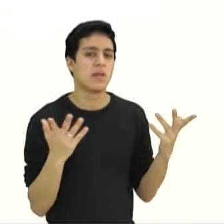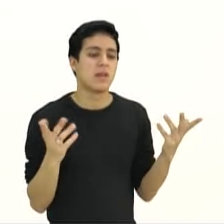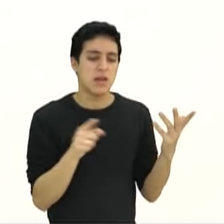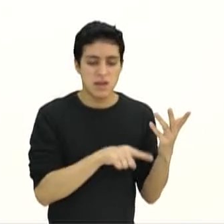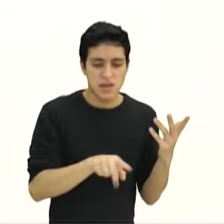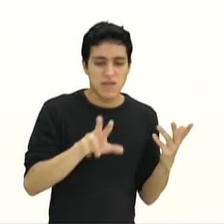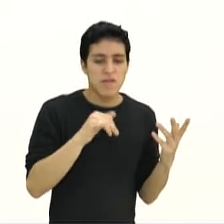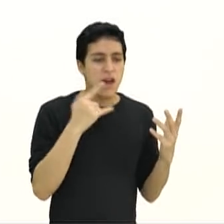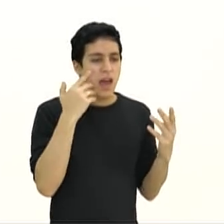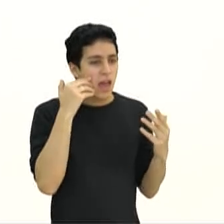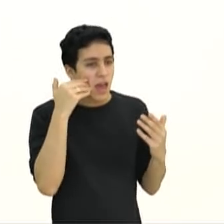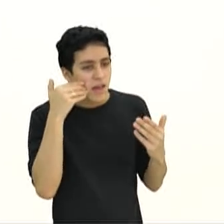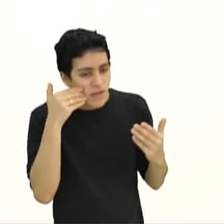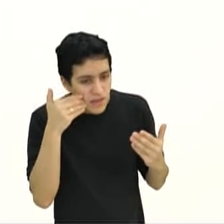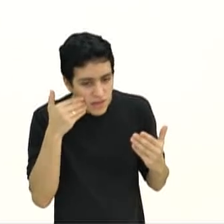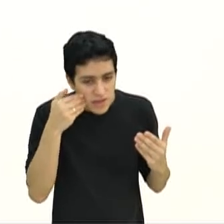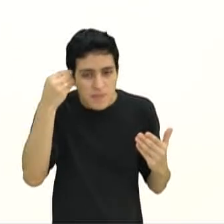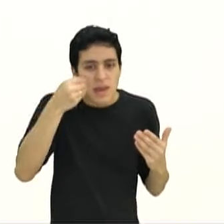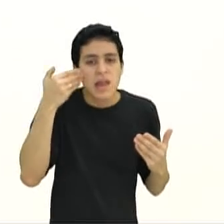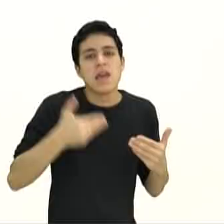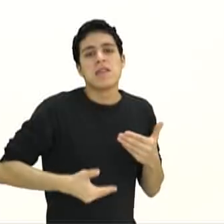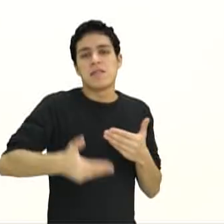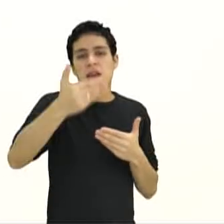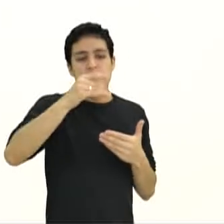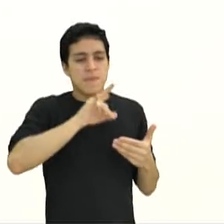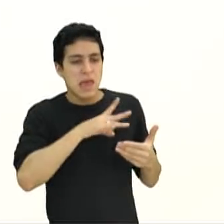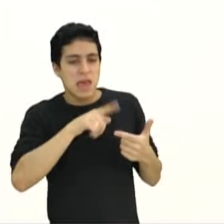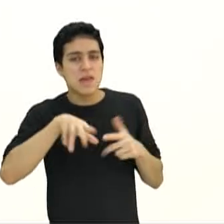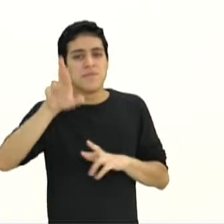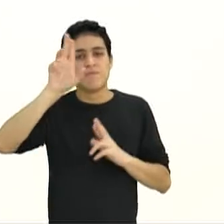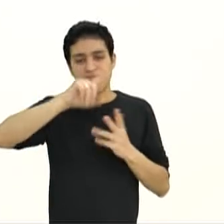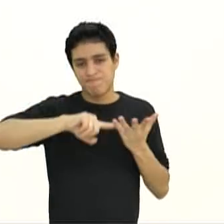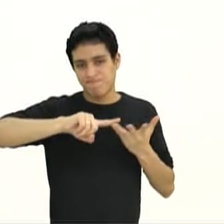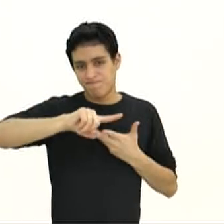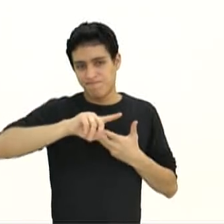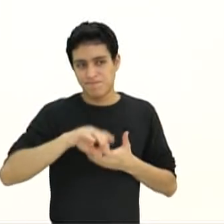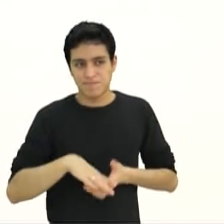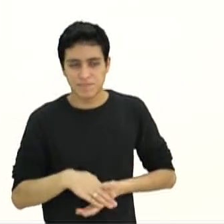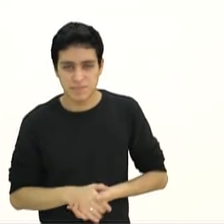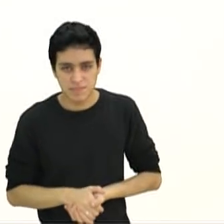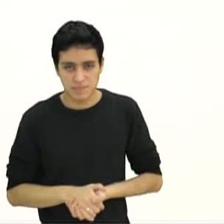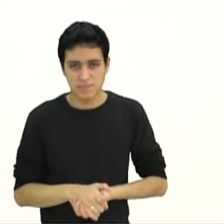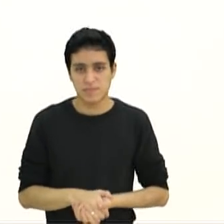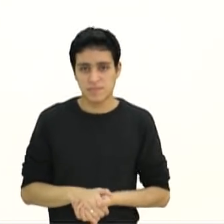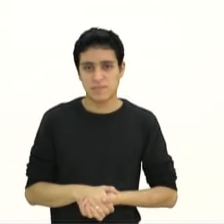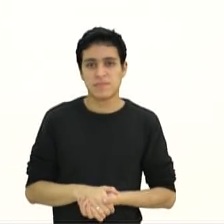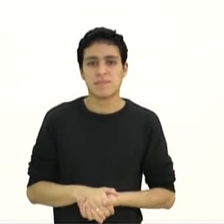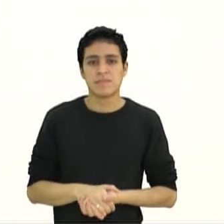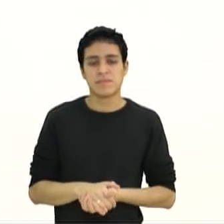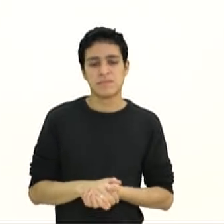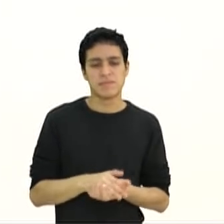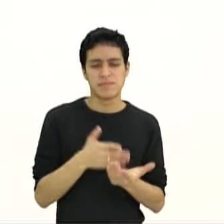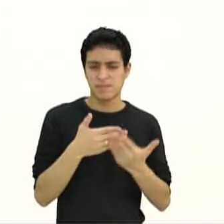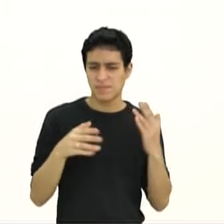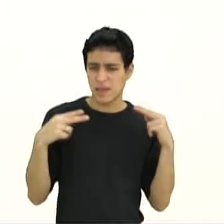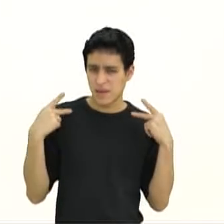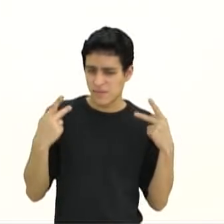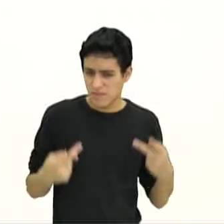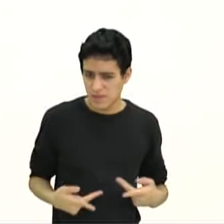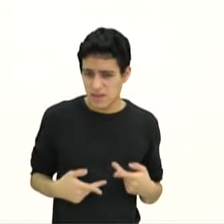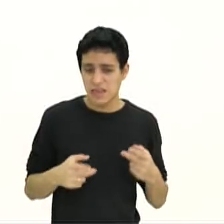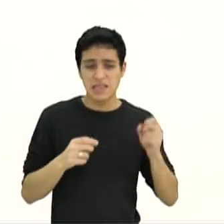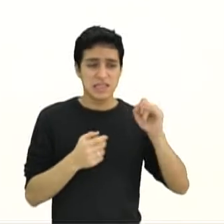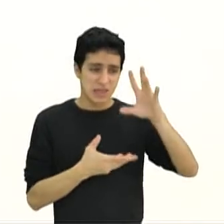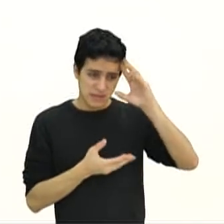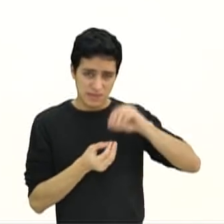ele tem que se defrontar, dos seus medos e esperanças. Perdemos humanidade quando deixamos de